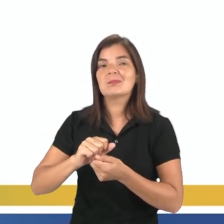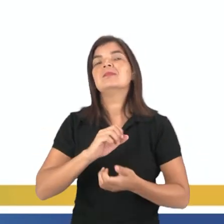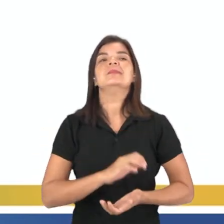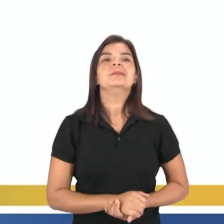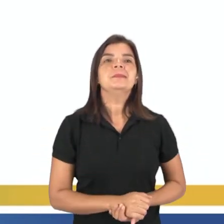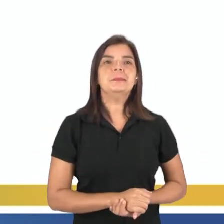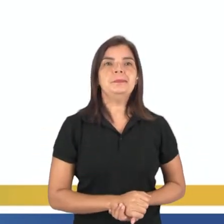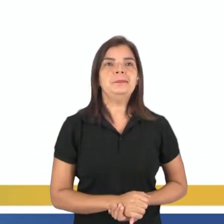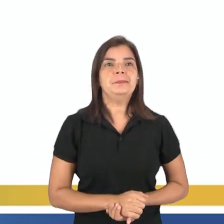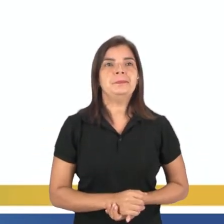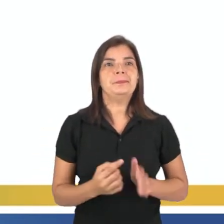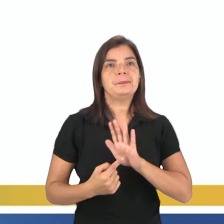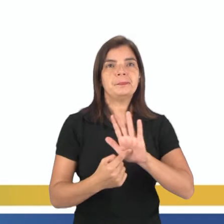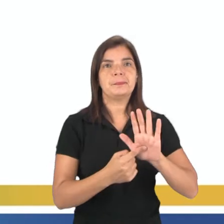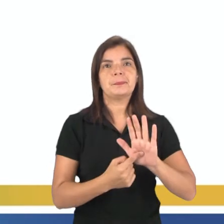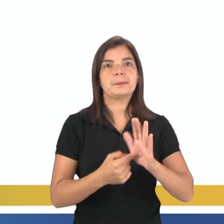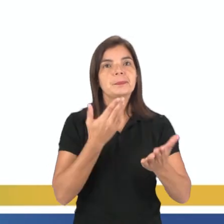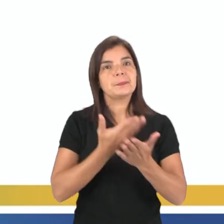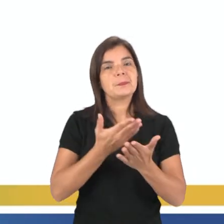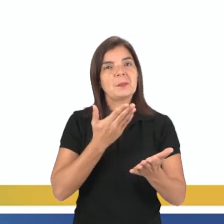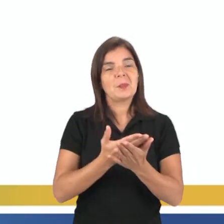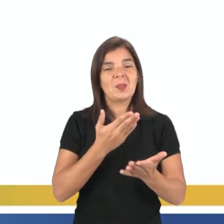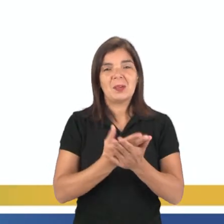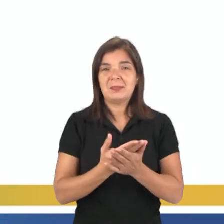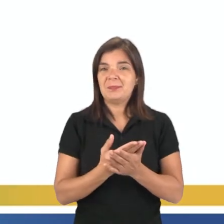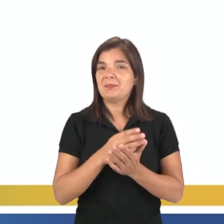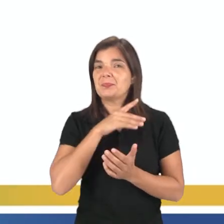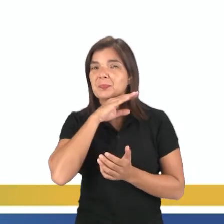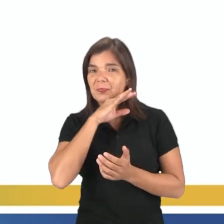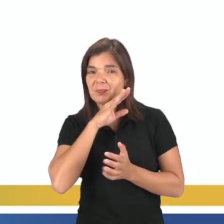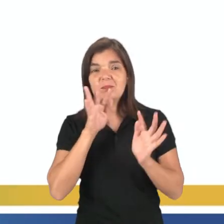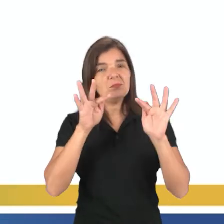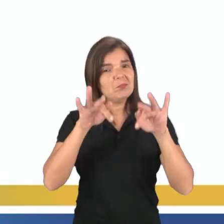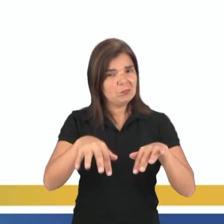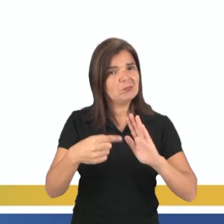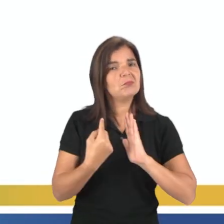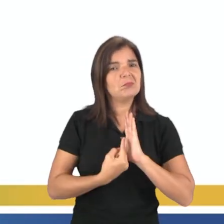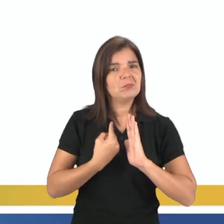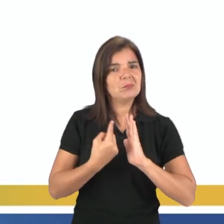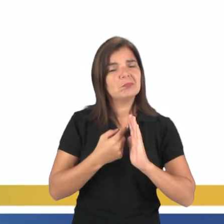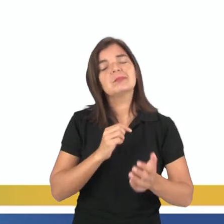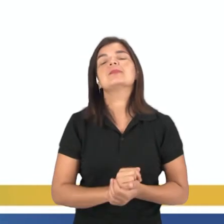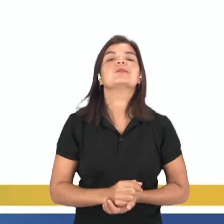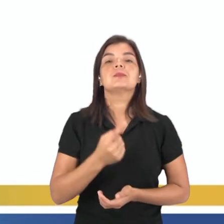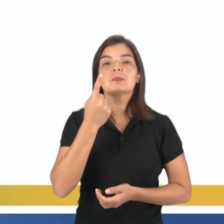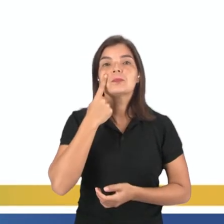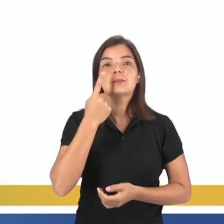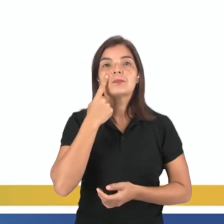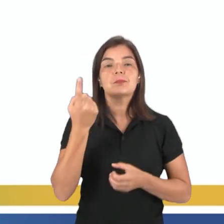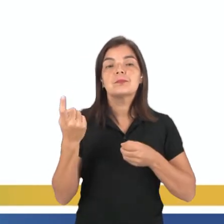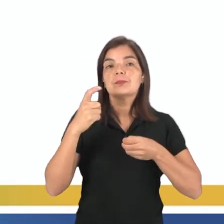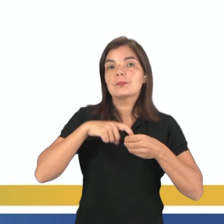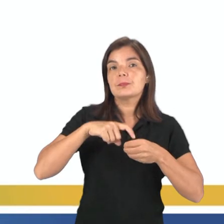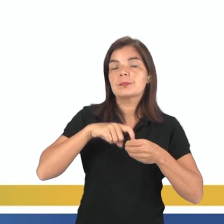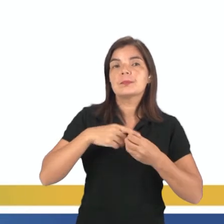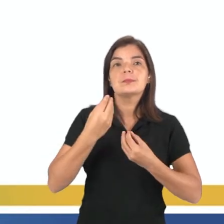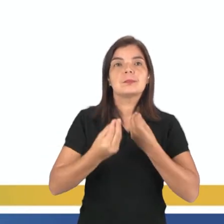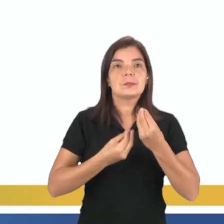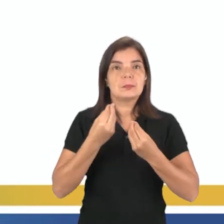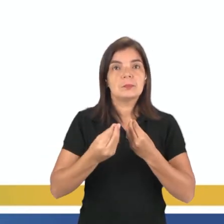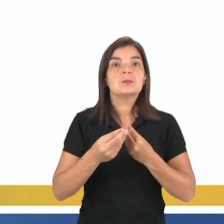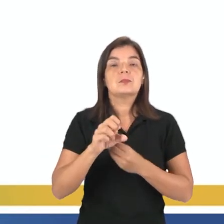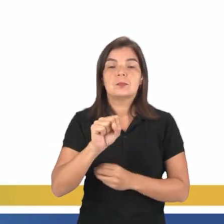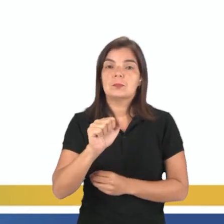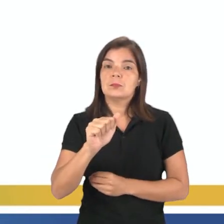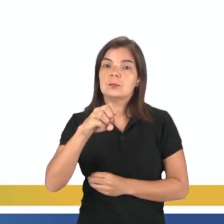D. Mostrar como um estudo mal construído defende o fim do isolamento. Olha só, gente, retornando. Como